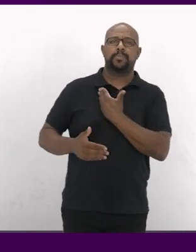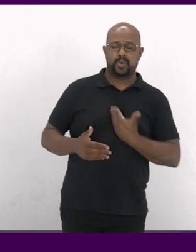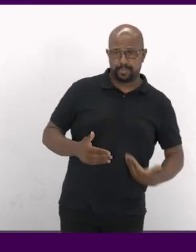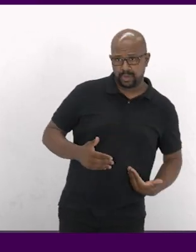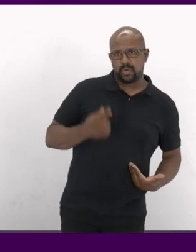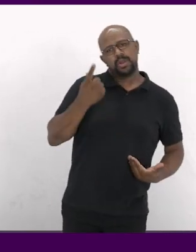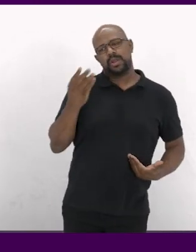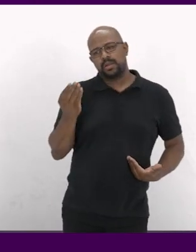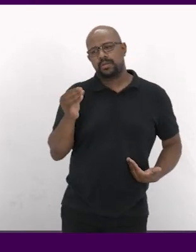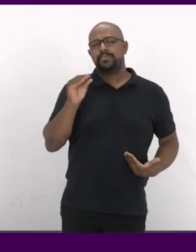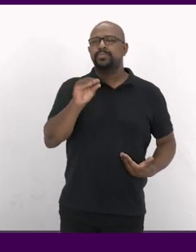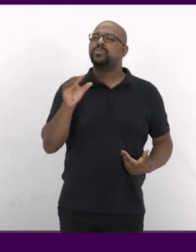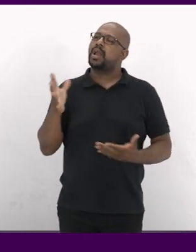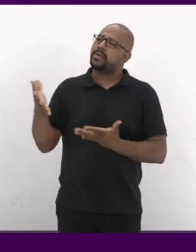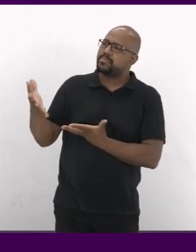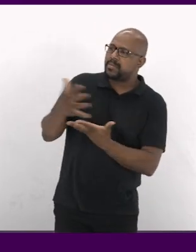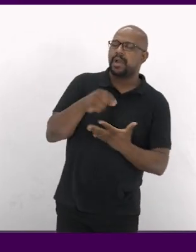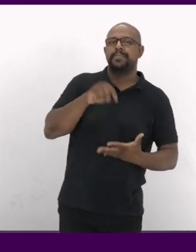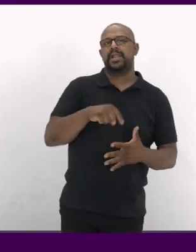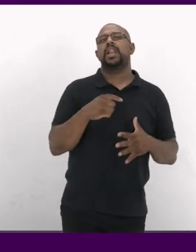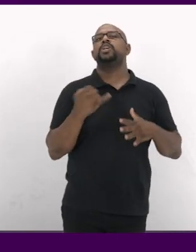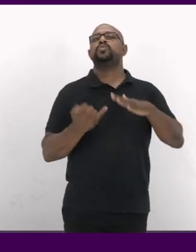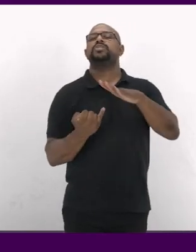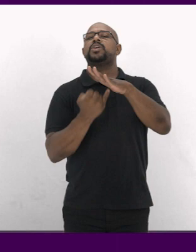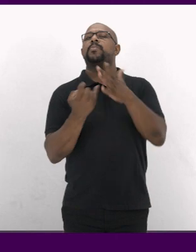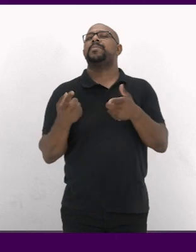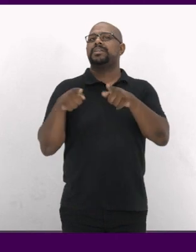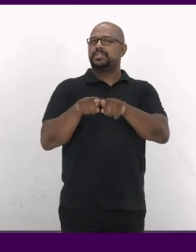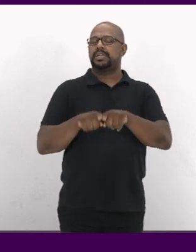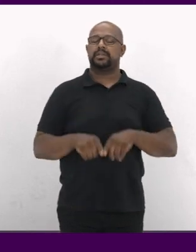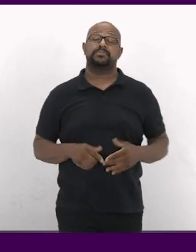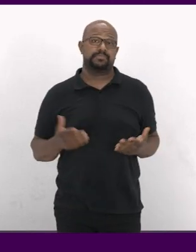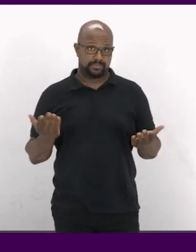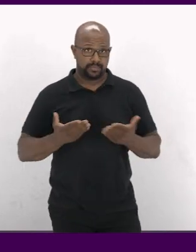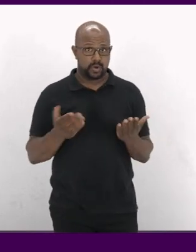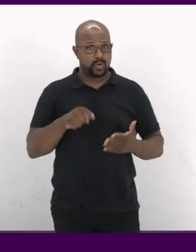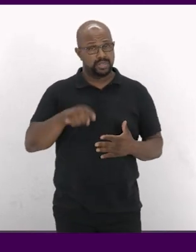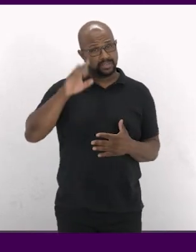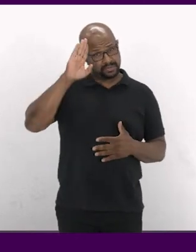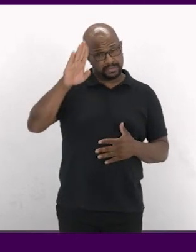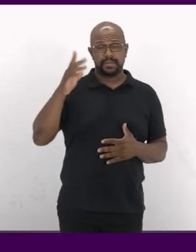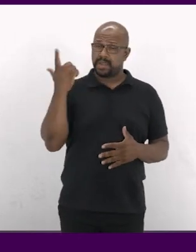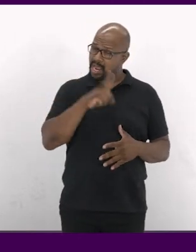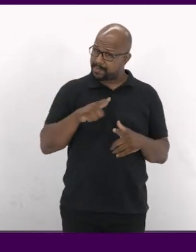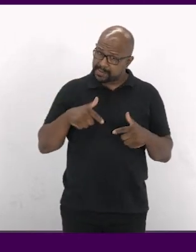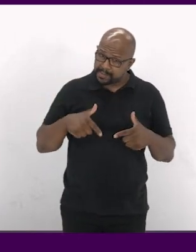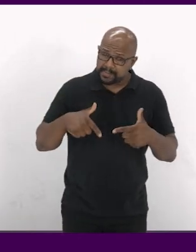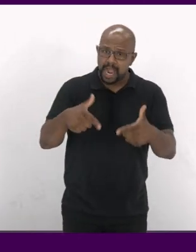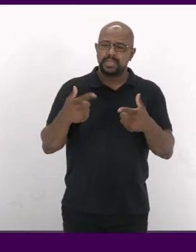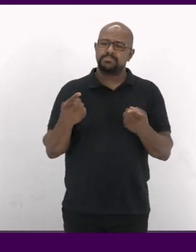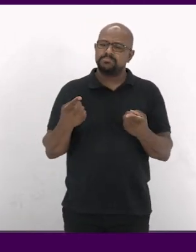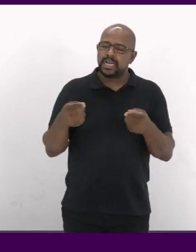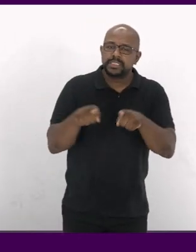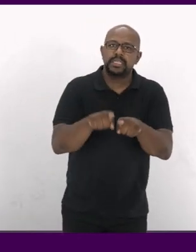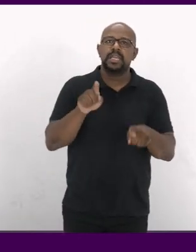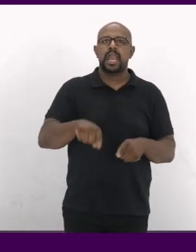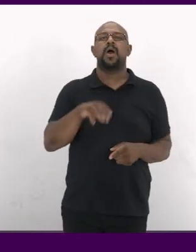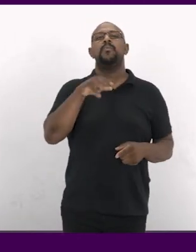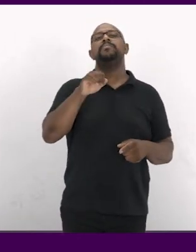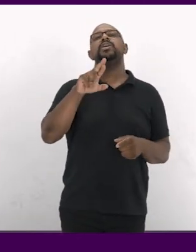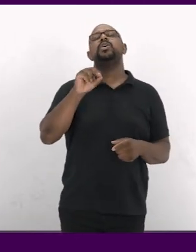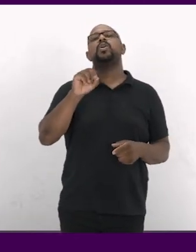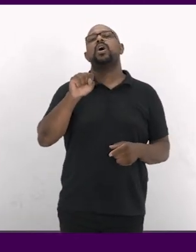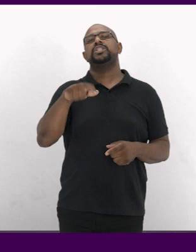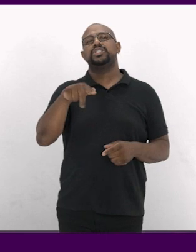orçamento público e outra parte a ser captado pela organização parceira. Hoje, o fundamento para a realização dessas parcerias é